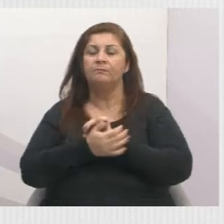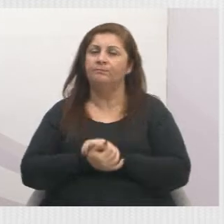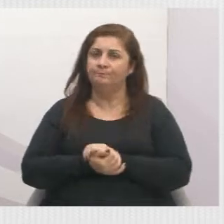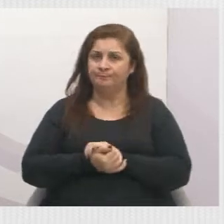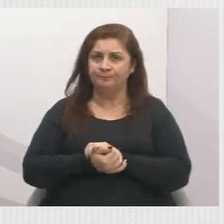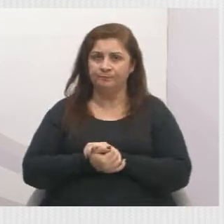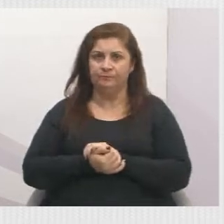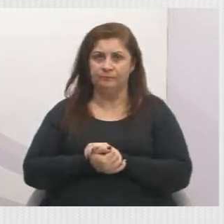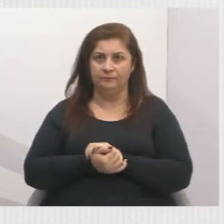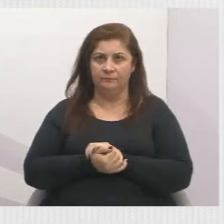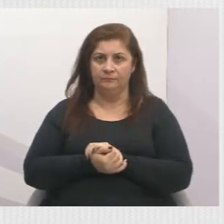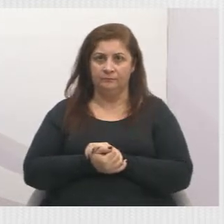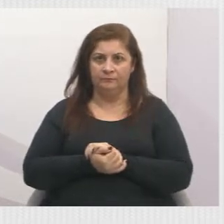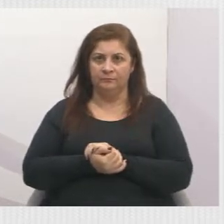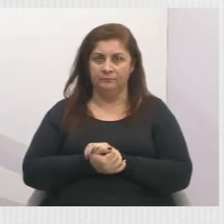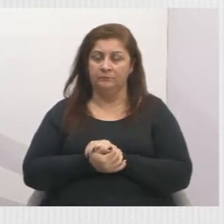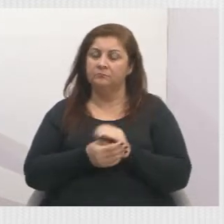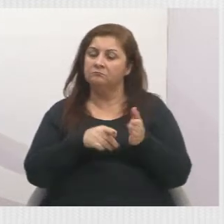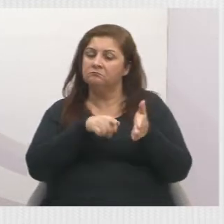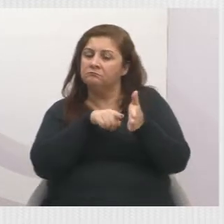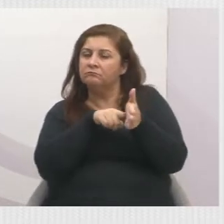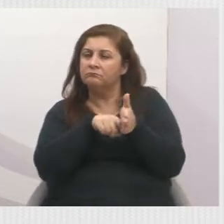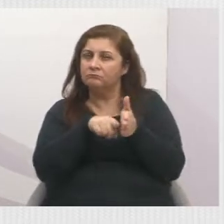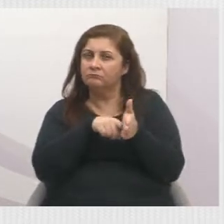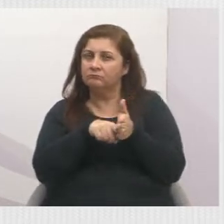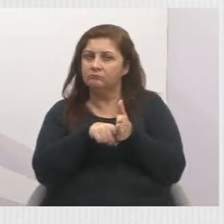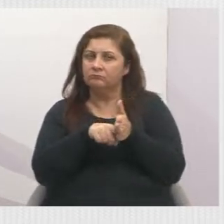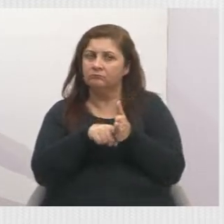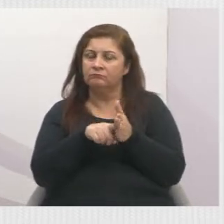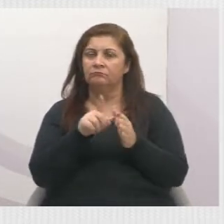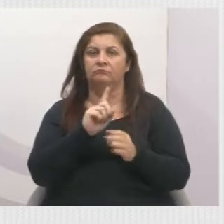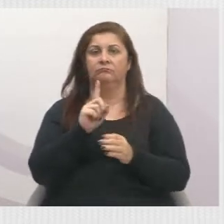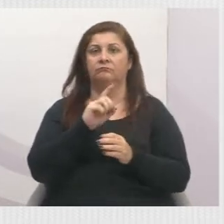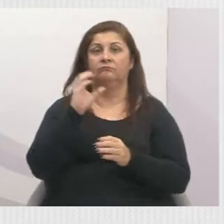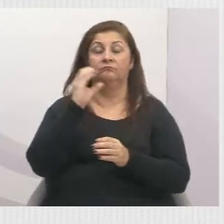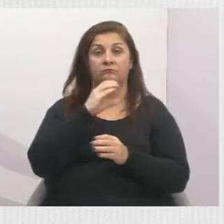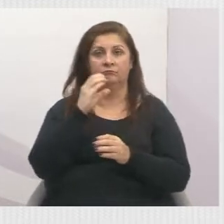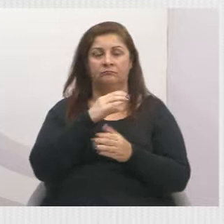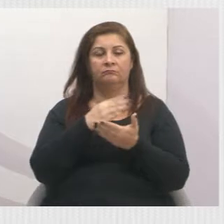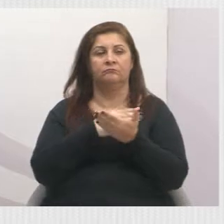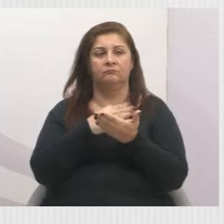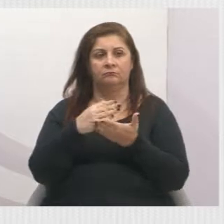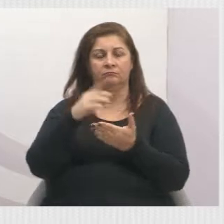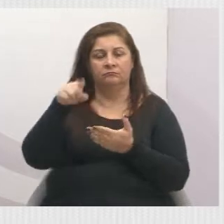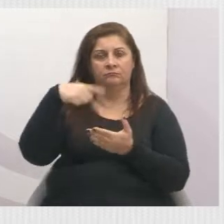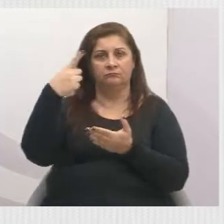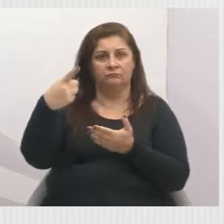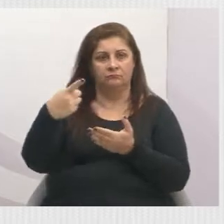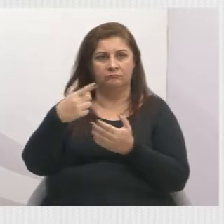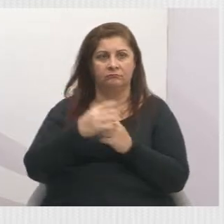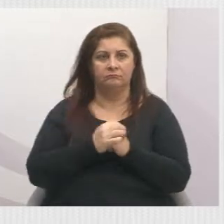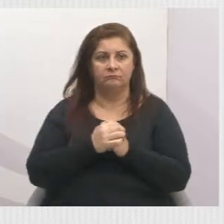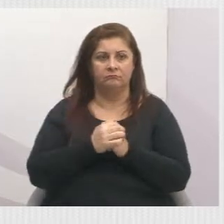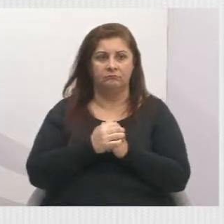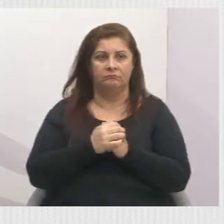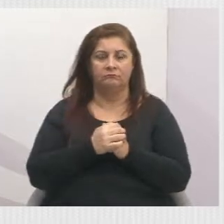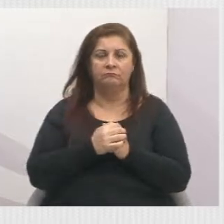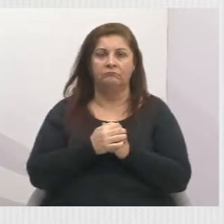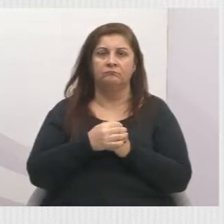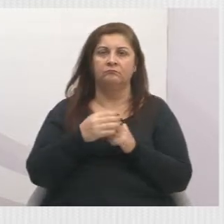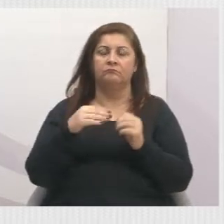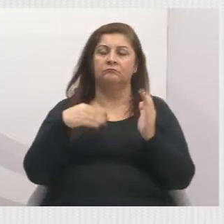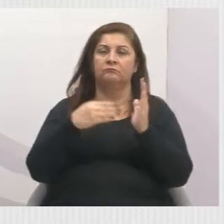Para esse estudo, nós adiamos a vigência das regras de transição para